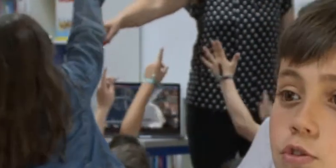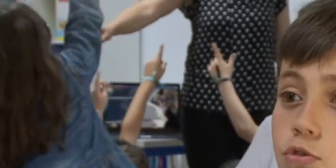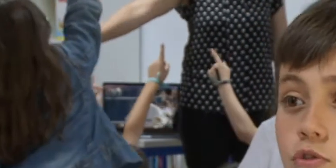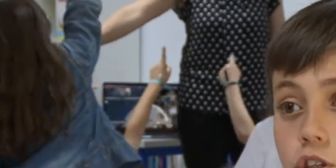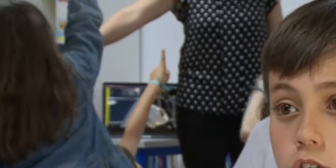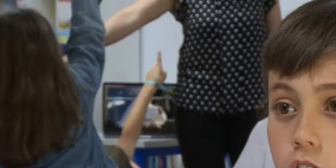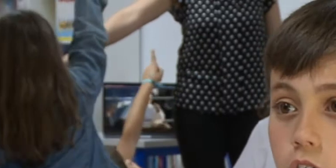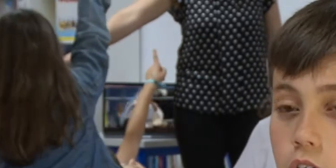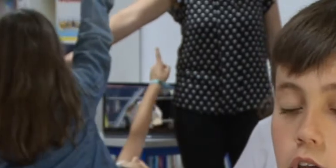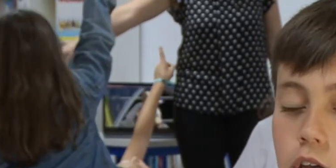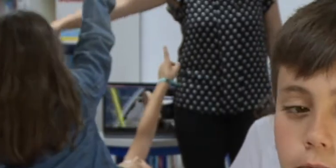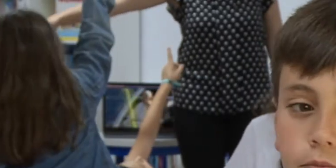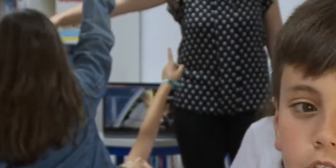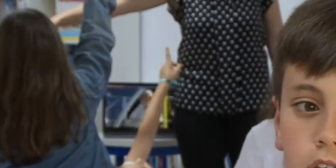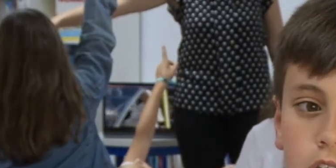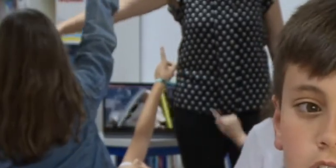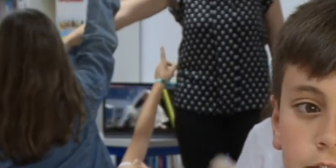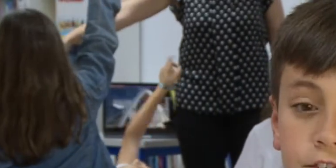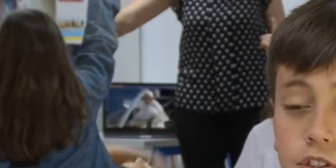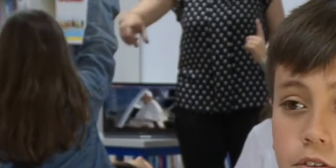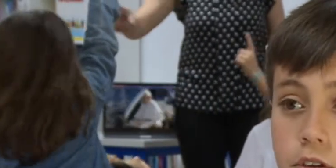os outros,